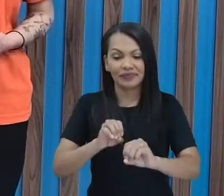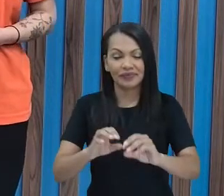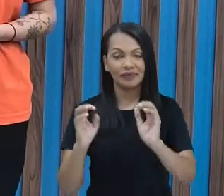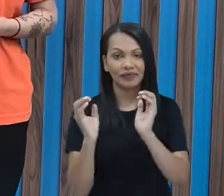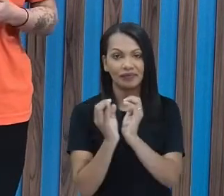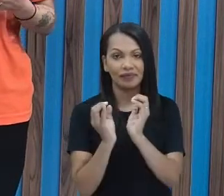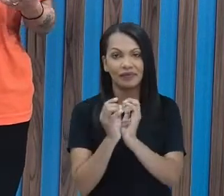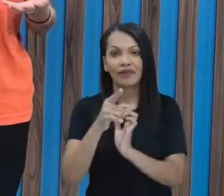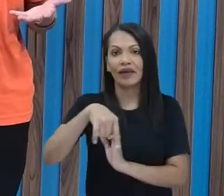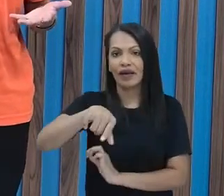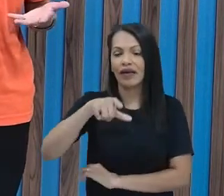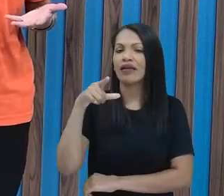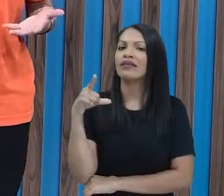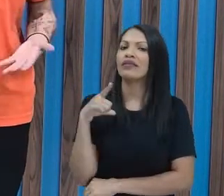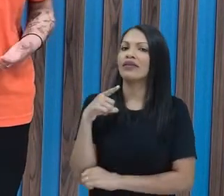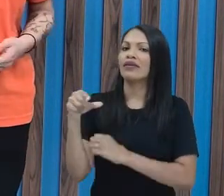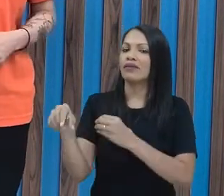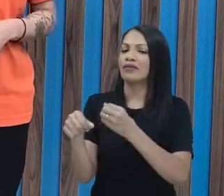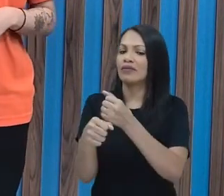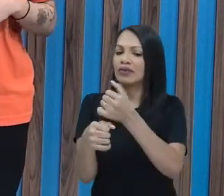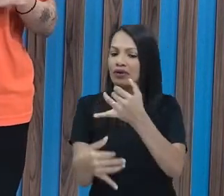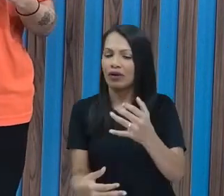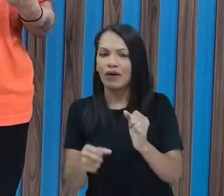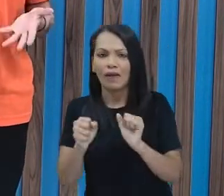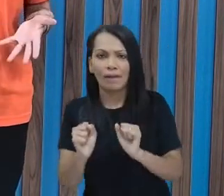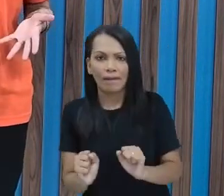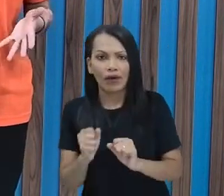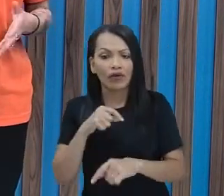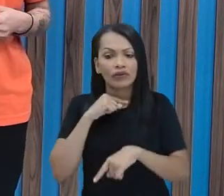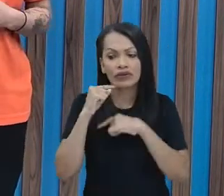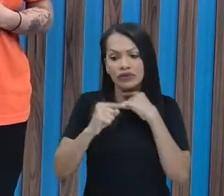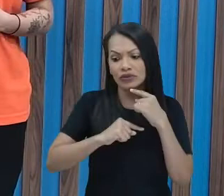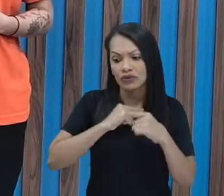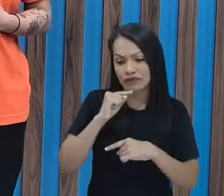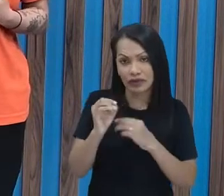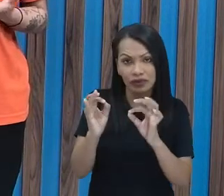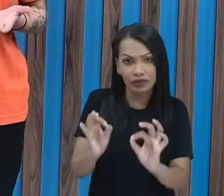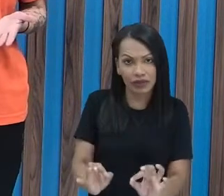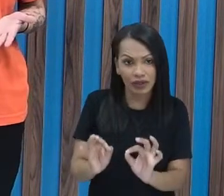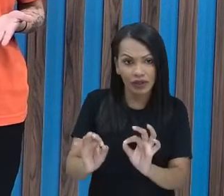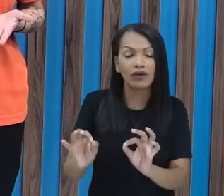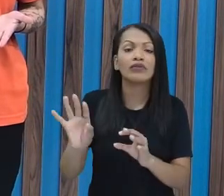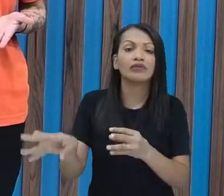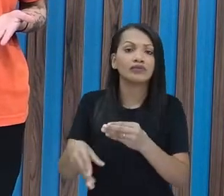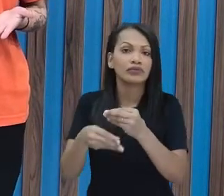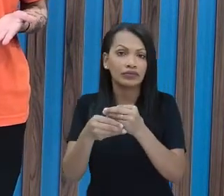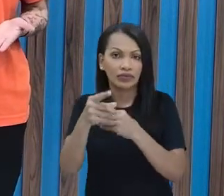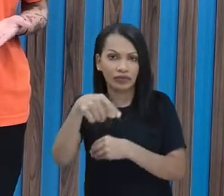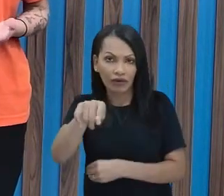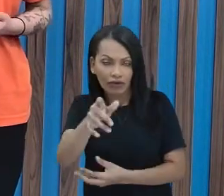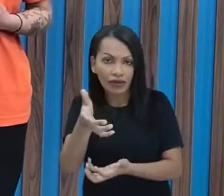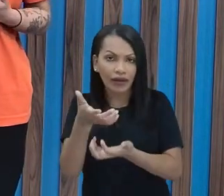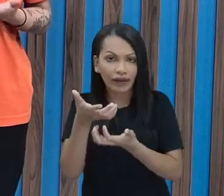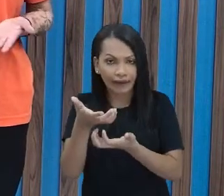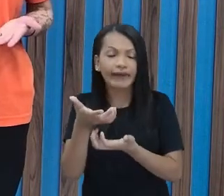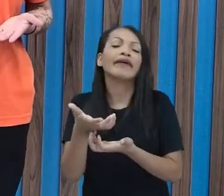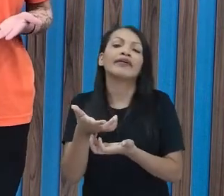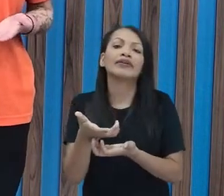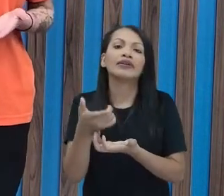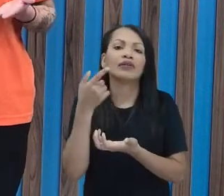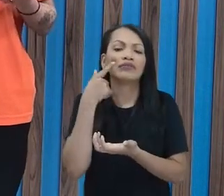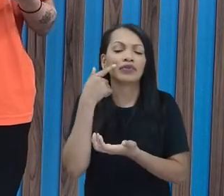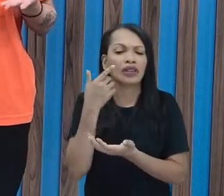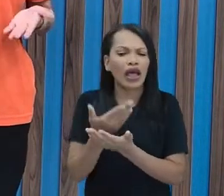Recife, que vocês têm a parte ali dos comentários, podem tirar dúvidas, certo? Deixar algum comentário que vocês queiram a respeito da